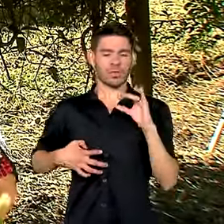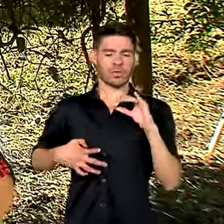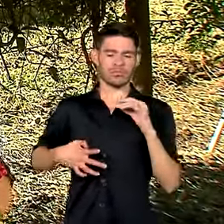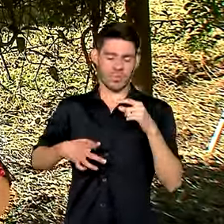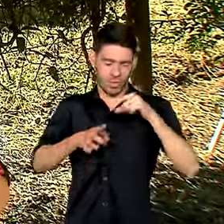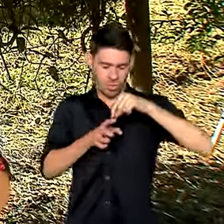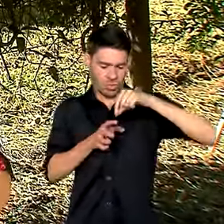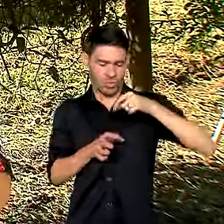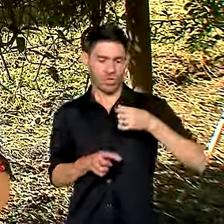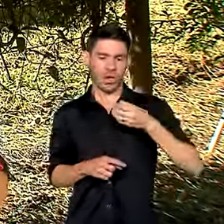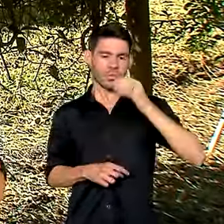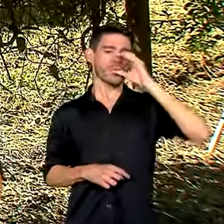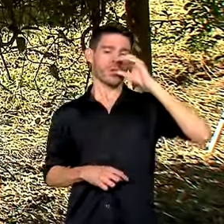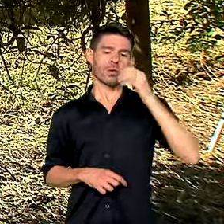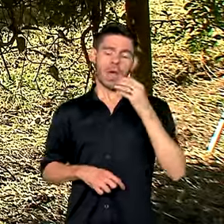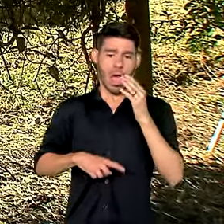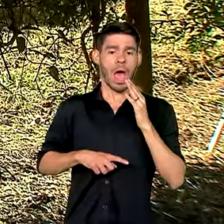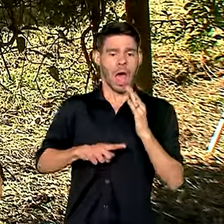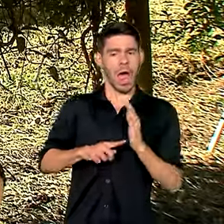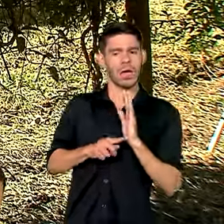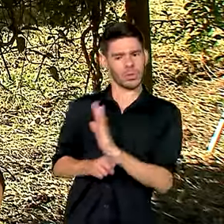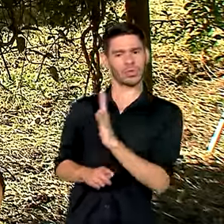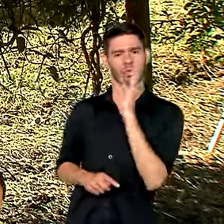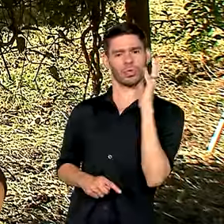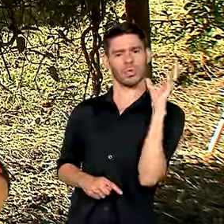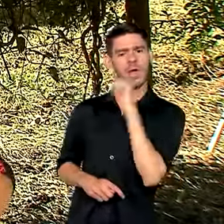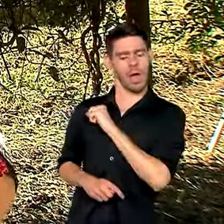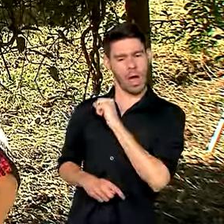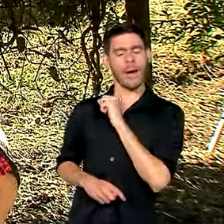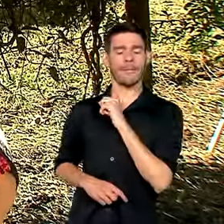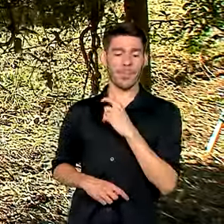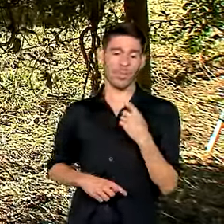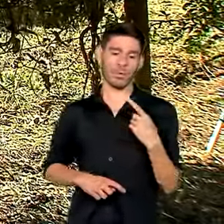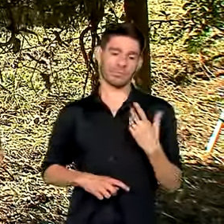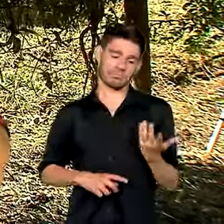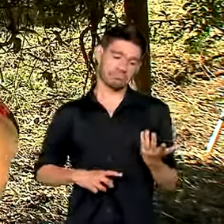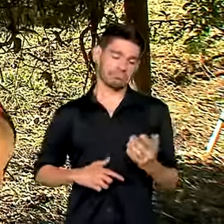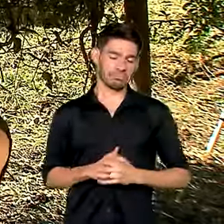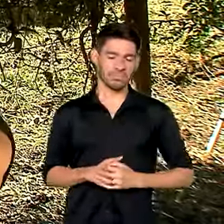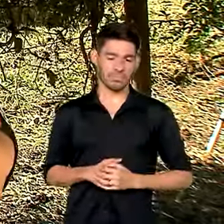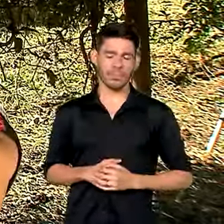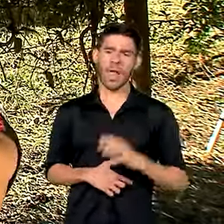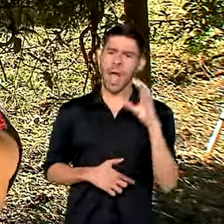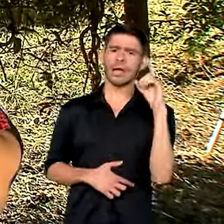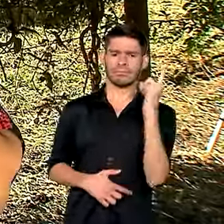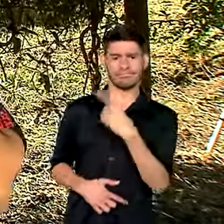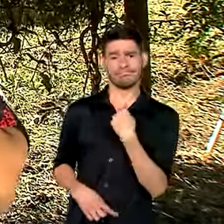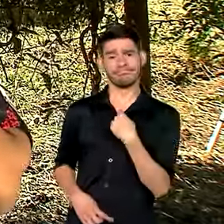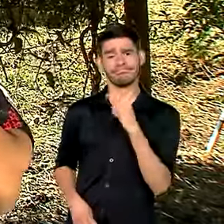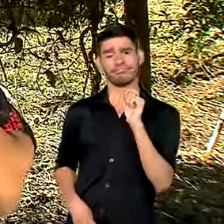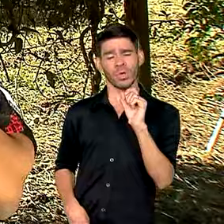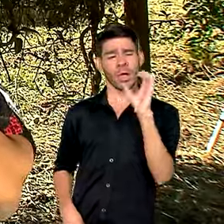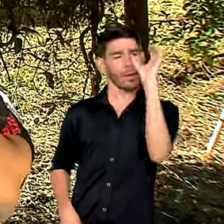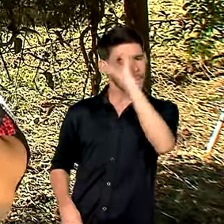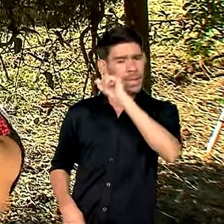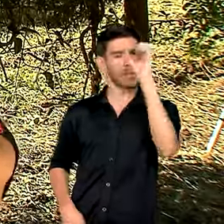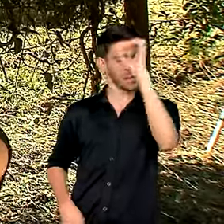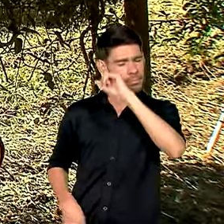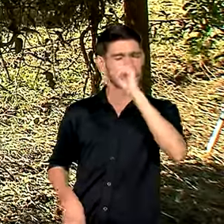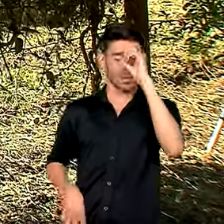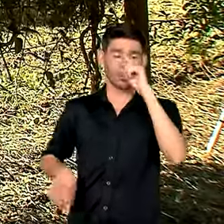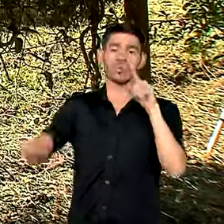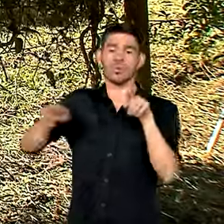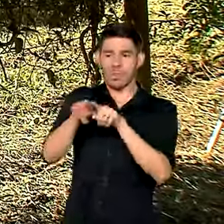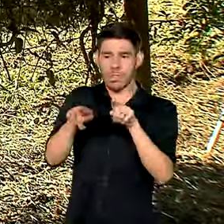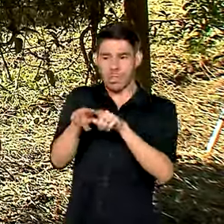Tomar o chá também ajuda, né? Ainda mais rápido o efeito, né, que está tomando, né? A gente termina aprendendo, né? Aí termina passando para